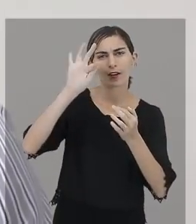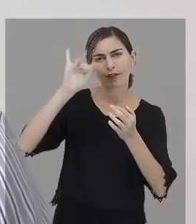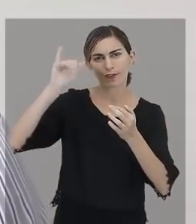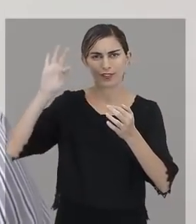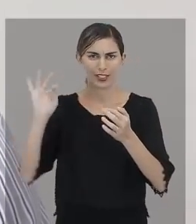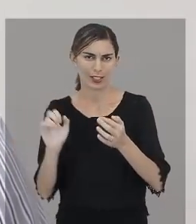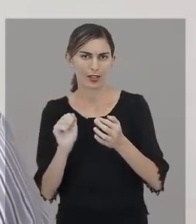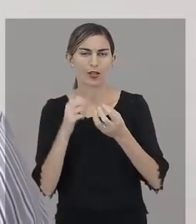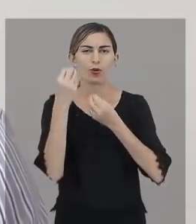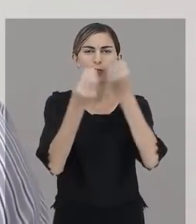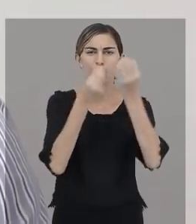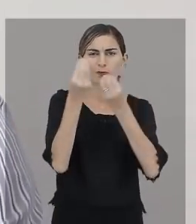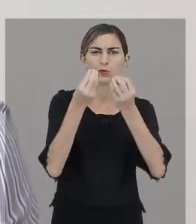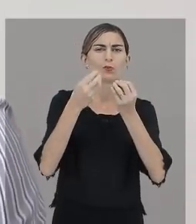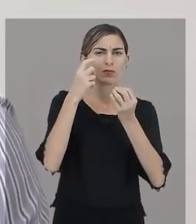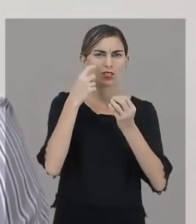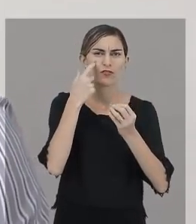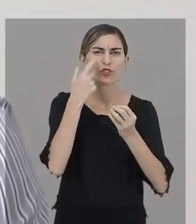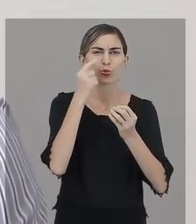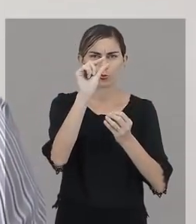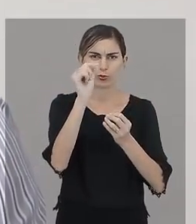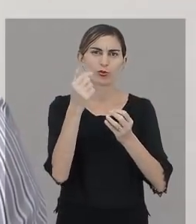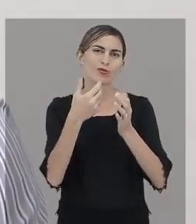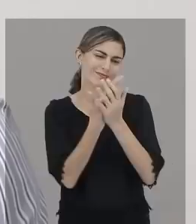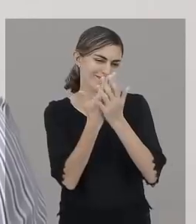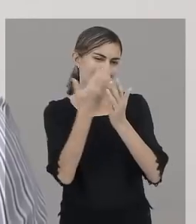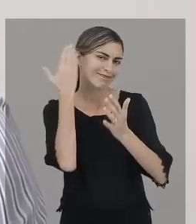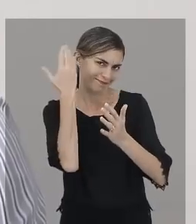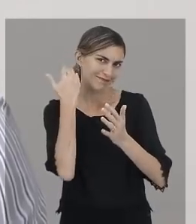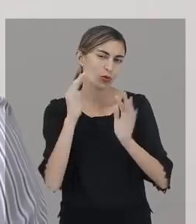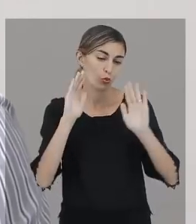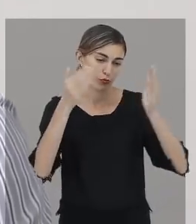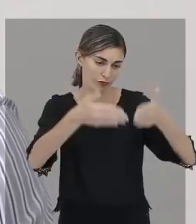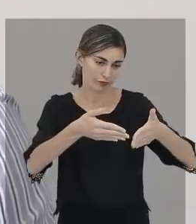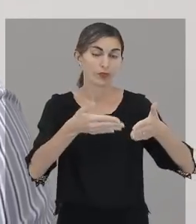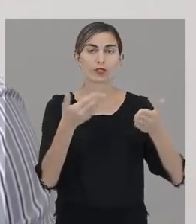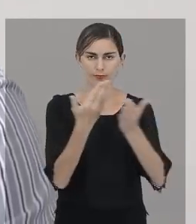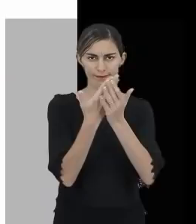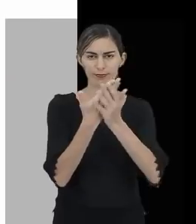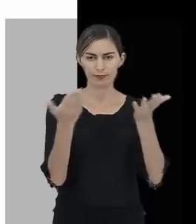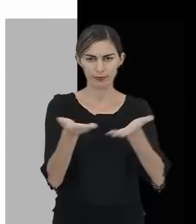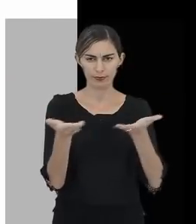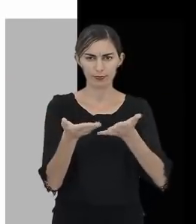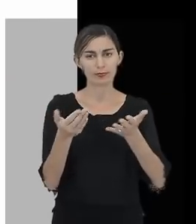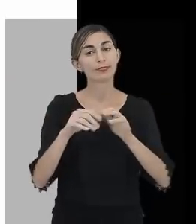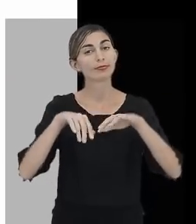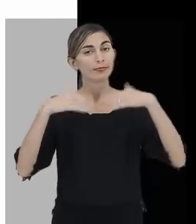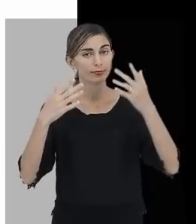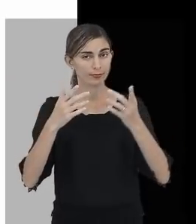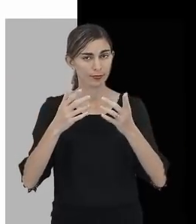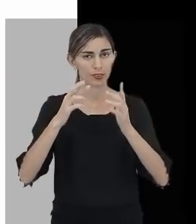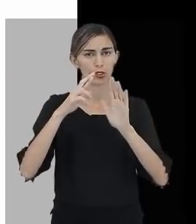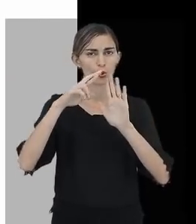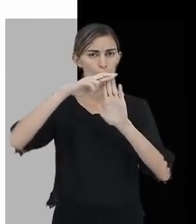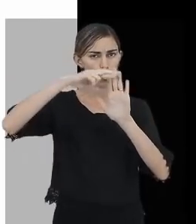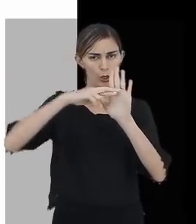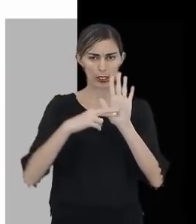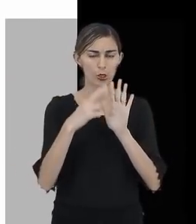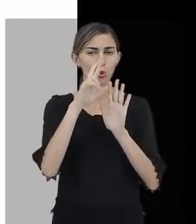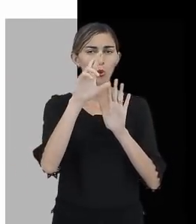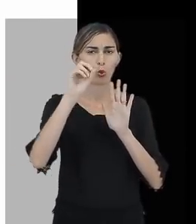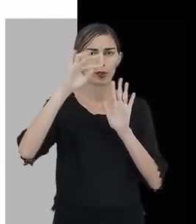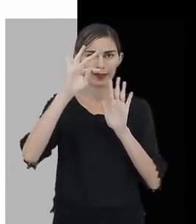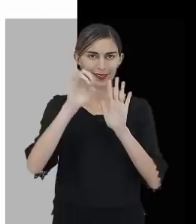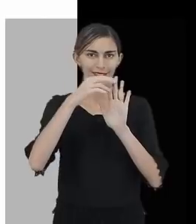visto alguma coisa nas aulas anteriores, certo? Mas é o foco da aula de hoje. Então, o roteirozinho da aula de hoje a gente vai falar sobre a